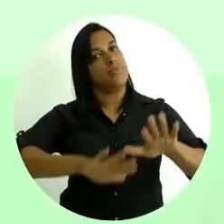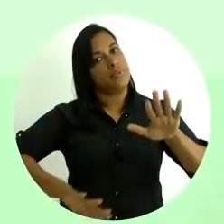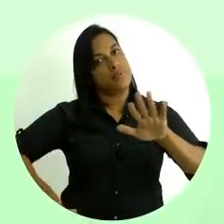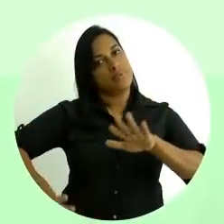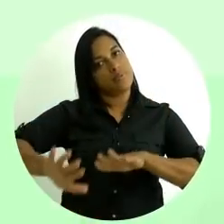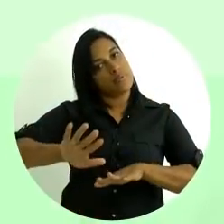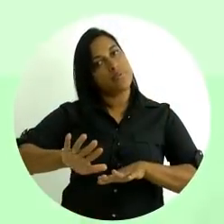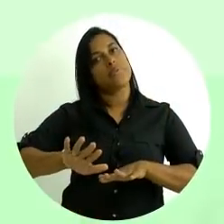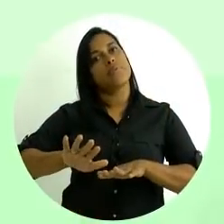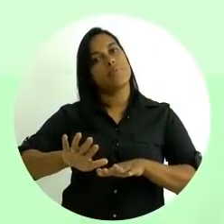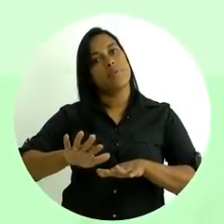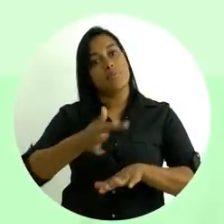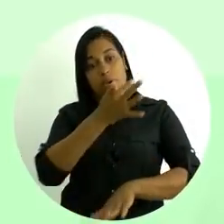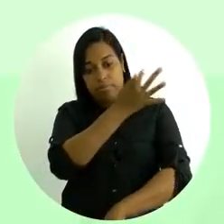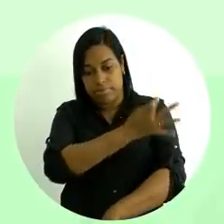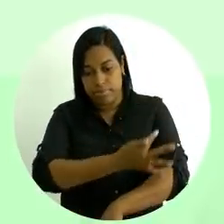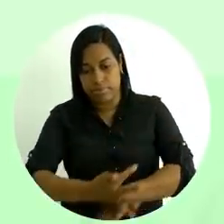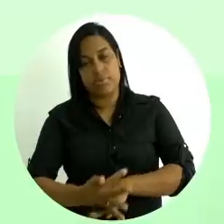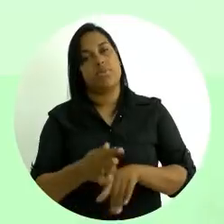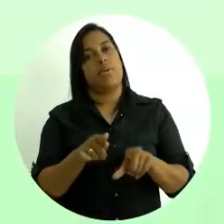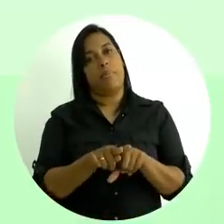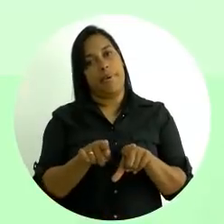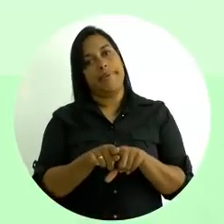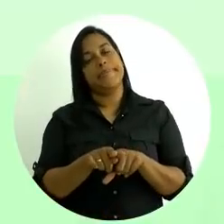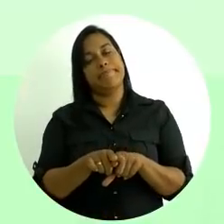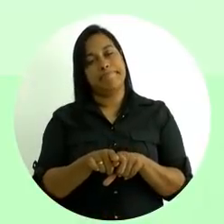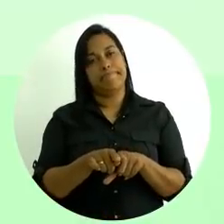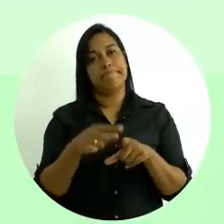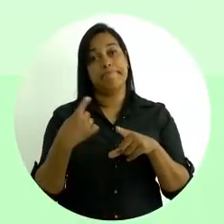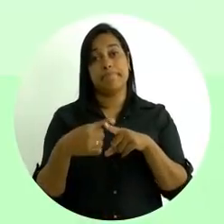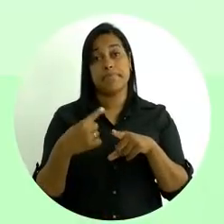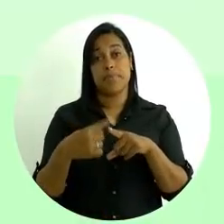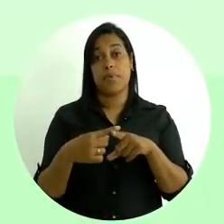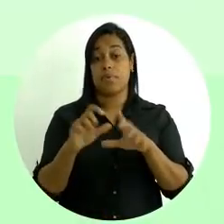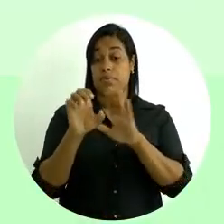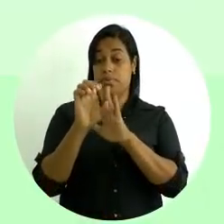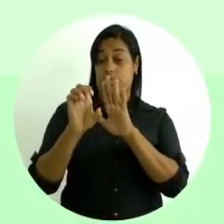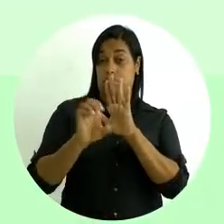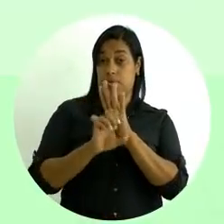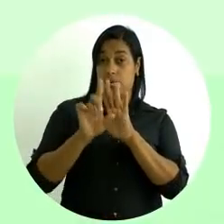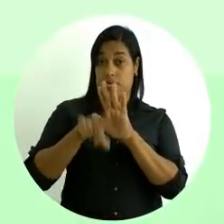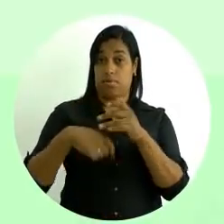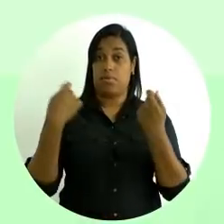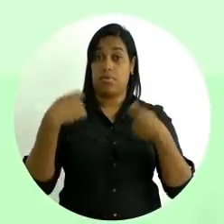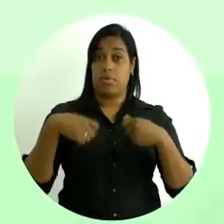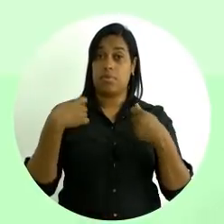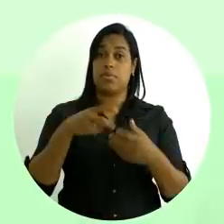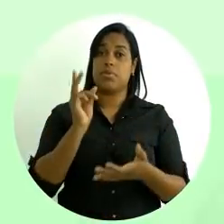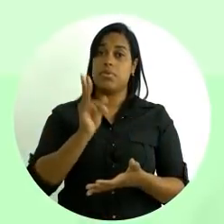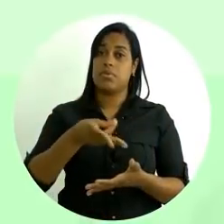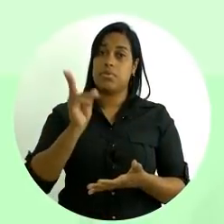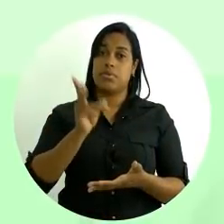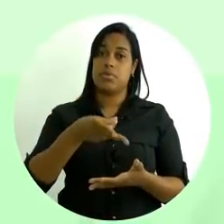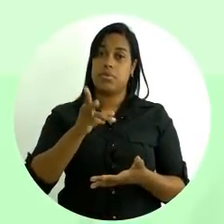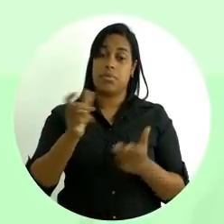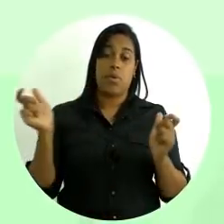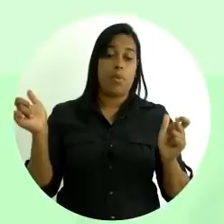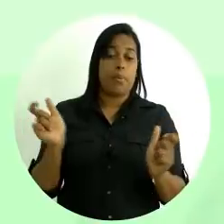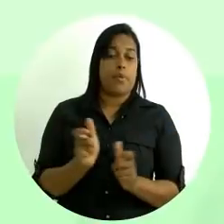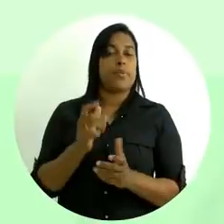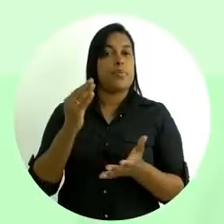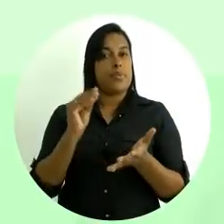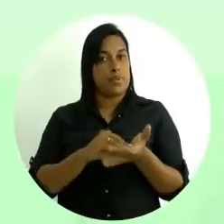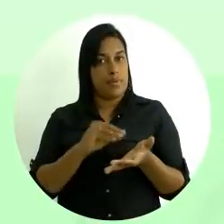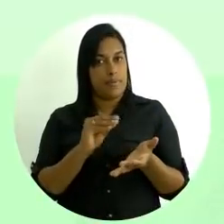muito cuidado com o excesso de falta, até porque para o estatuto ele precisa manter o mínimo